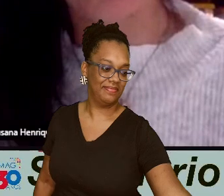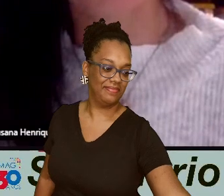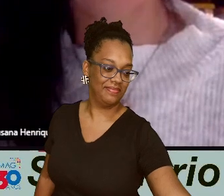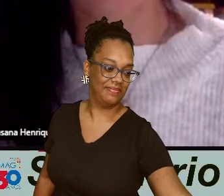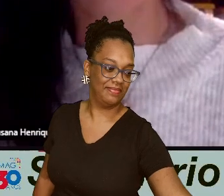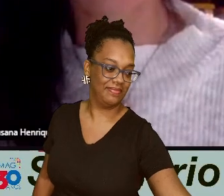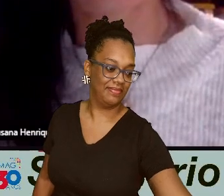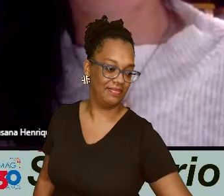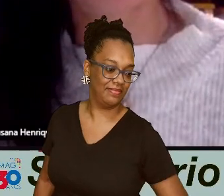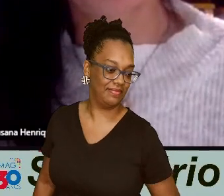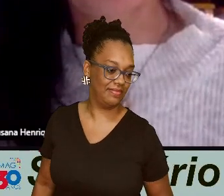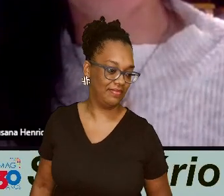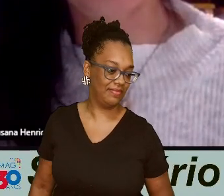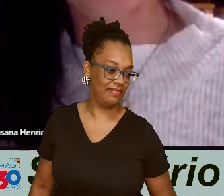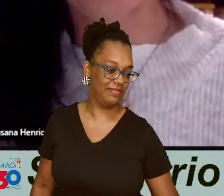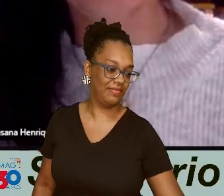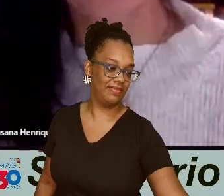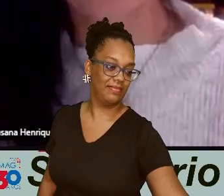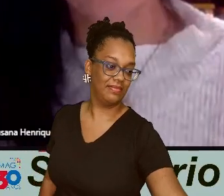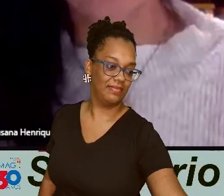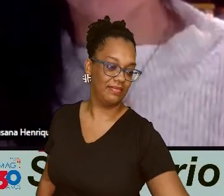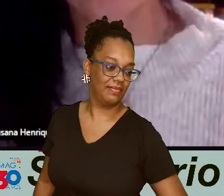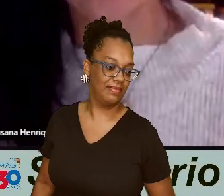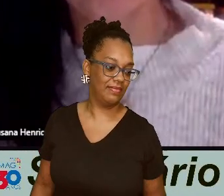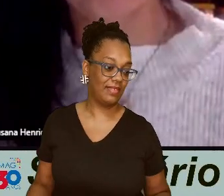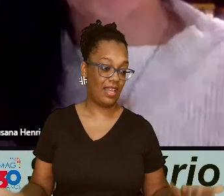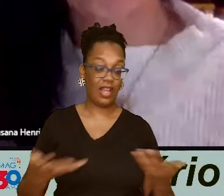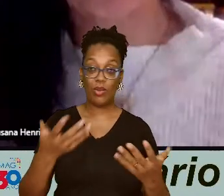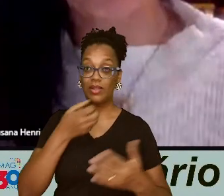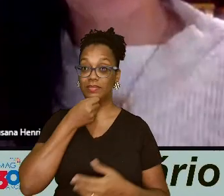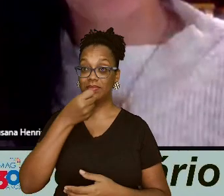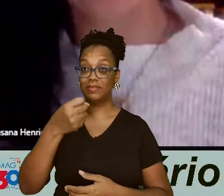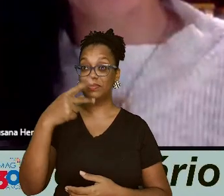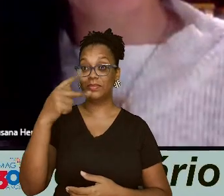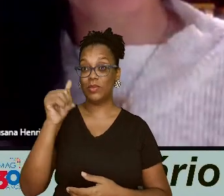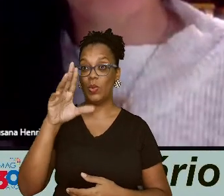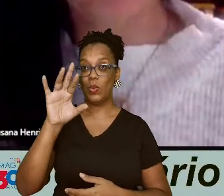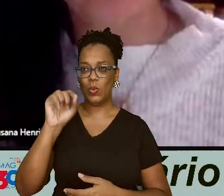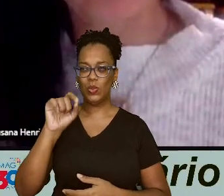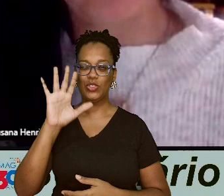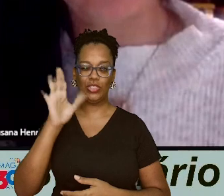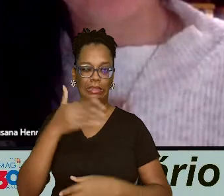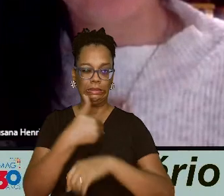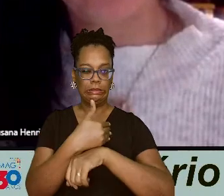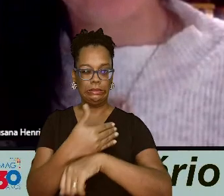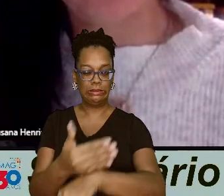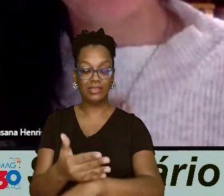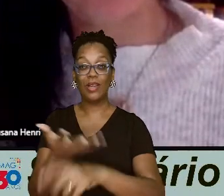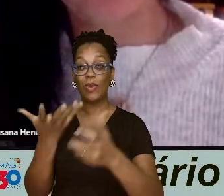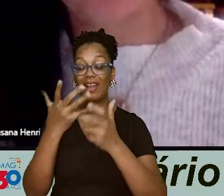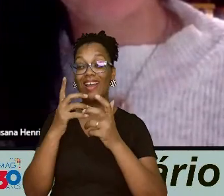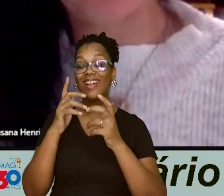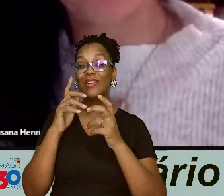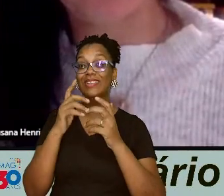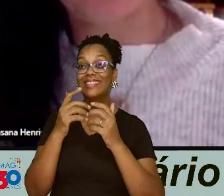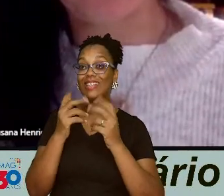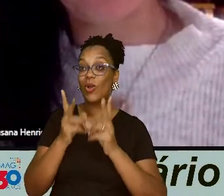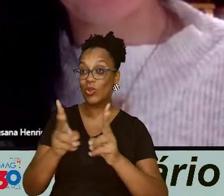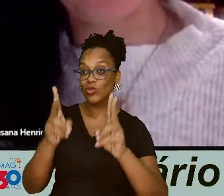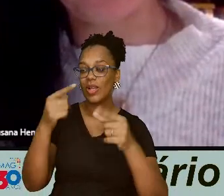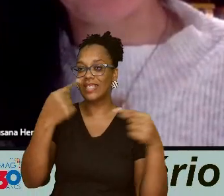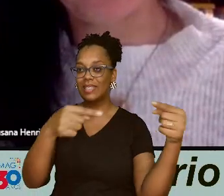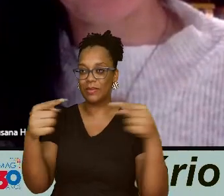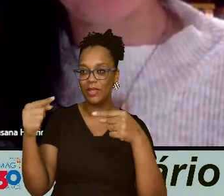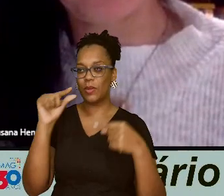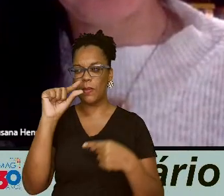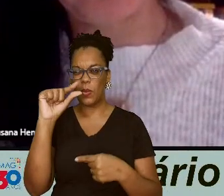Eu vou passar a palavra já para o Paulo. Lembrando que nós estamos já com algum atraso, mas eu gostaria de terminar, ainda avançar um pouco mais com os debates, ainda